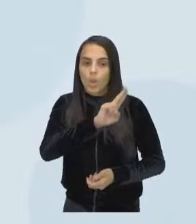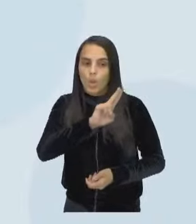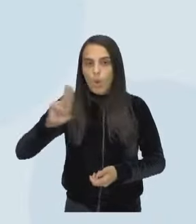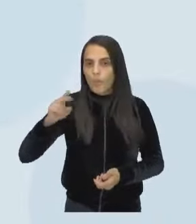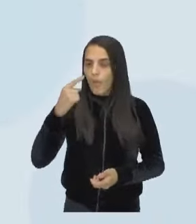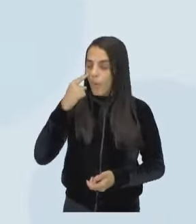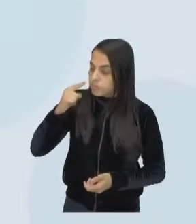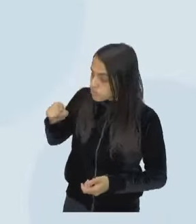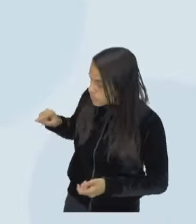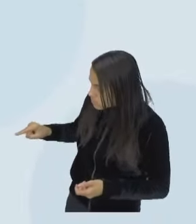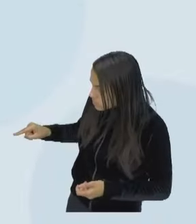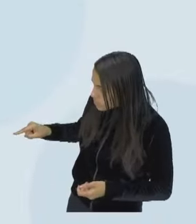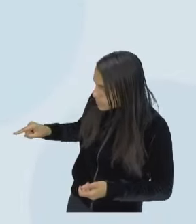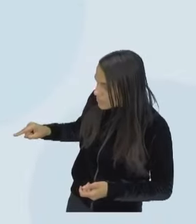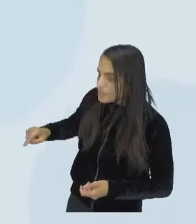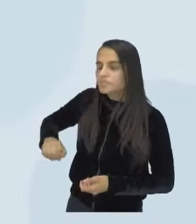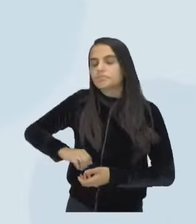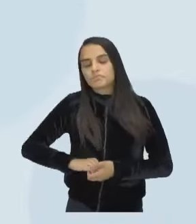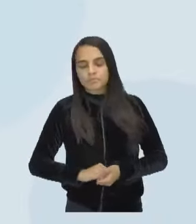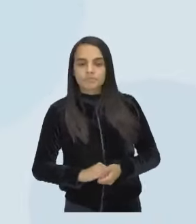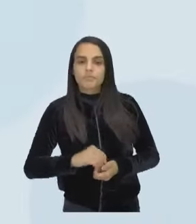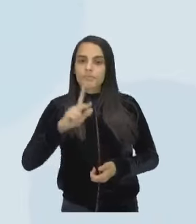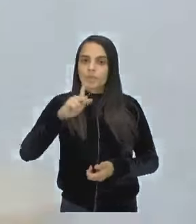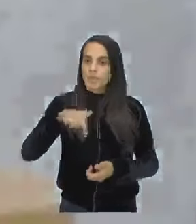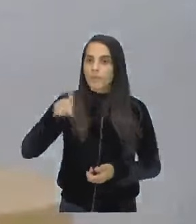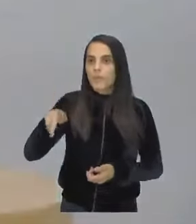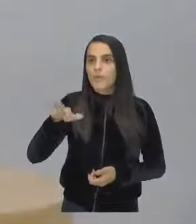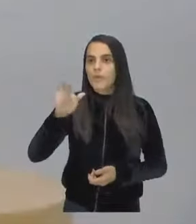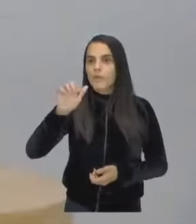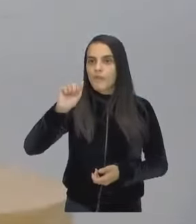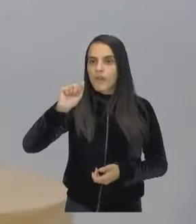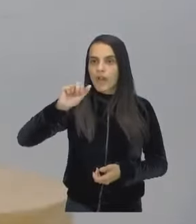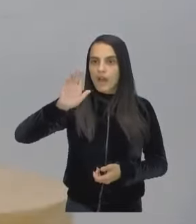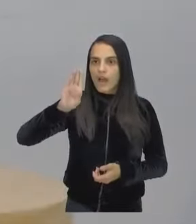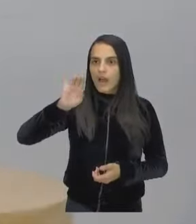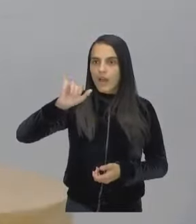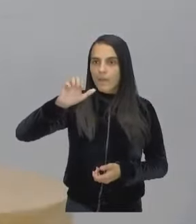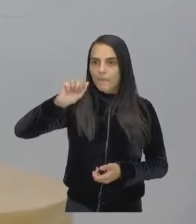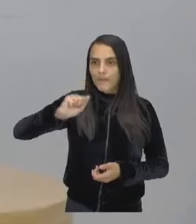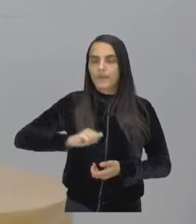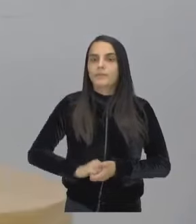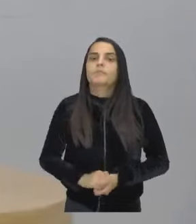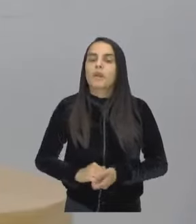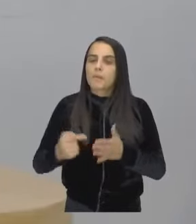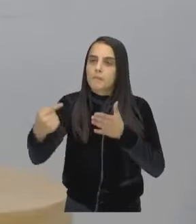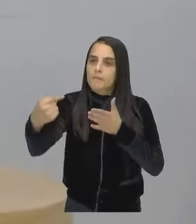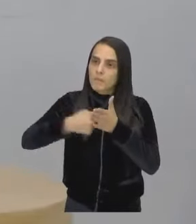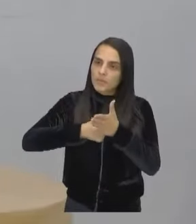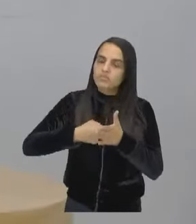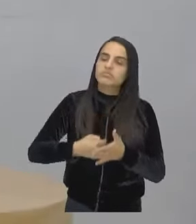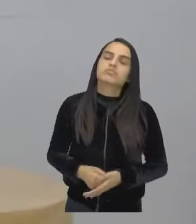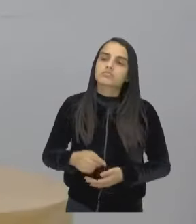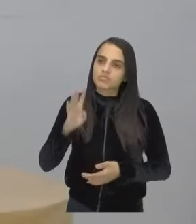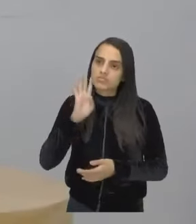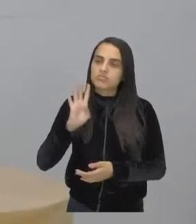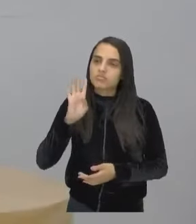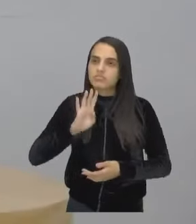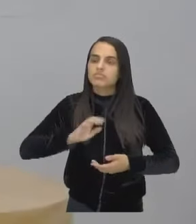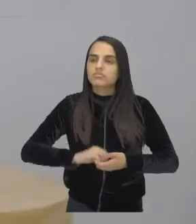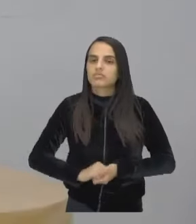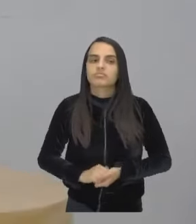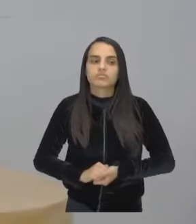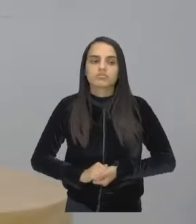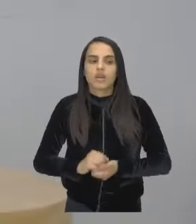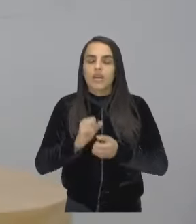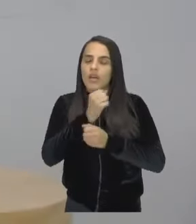firefighter. João, Diga. A Profábia fez uma pergunta que eu acho bem legal, porque isso também esclarece para os alunos. Não sei